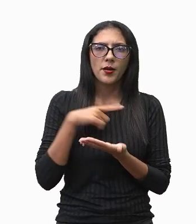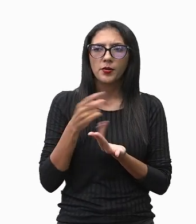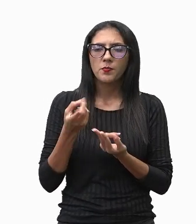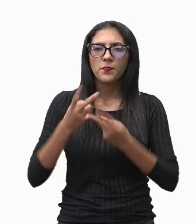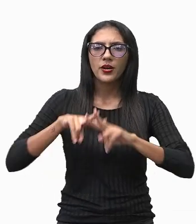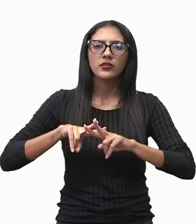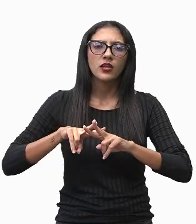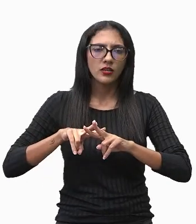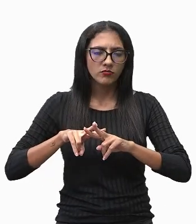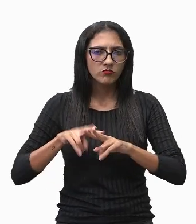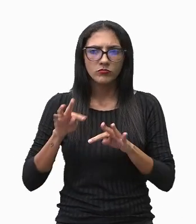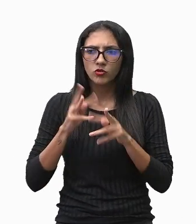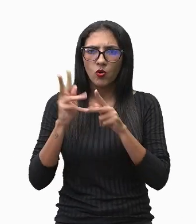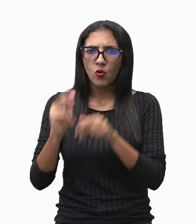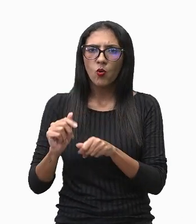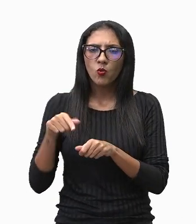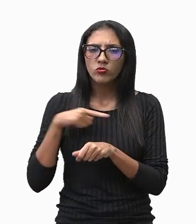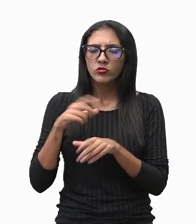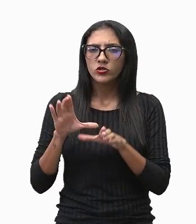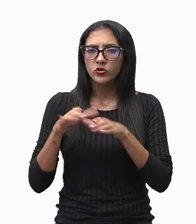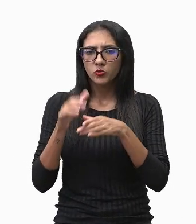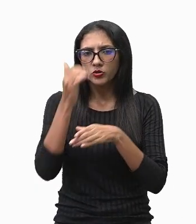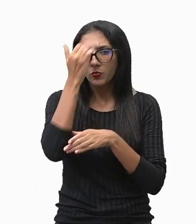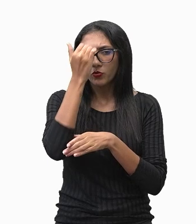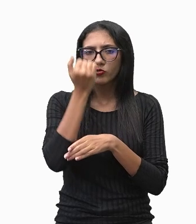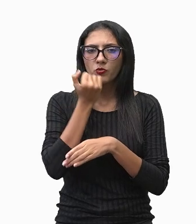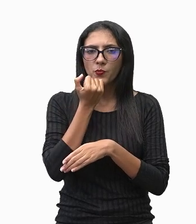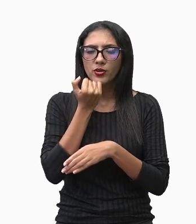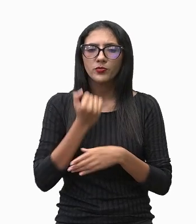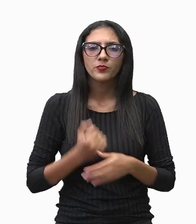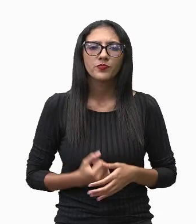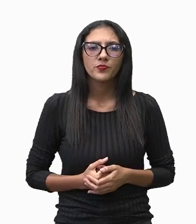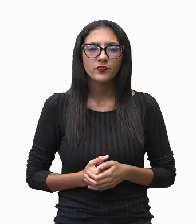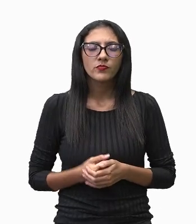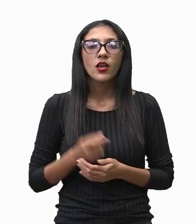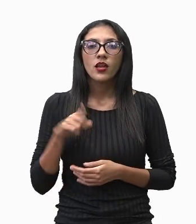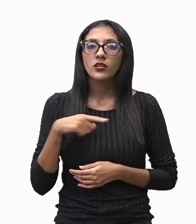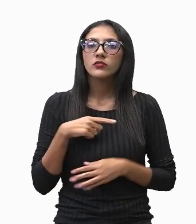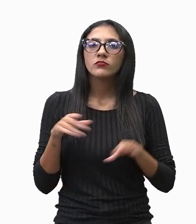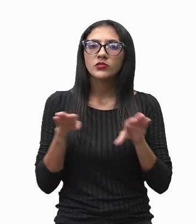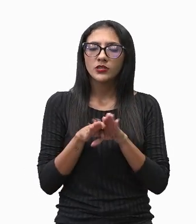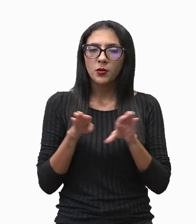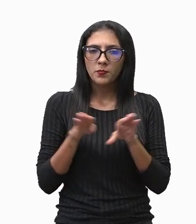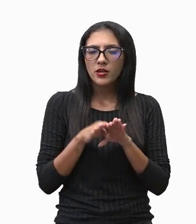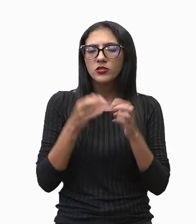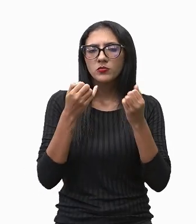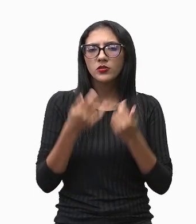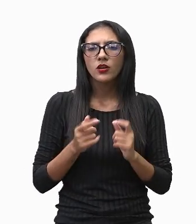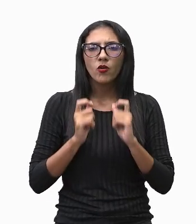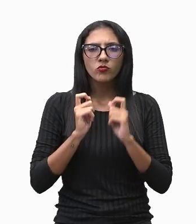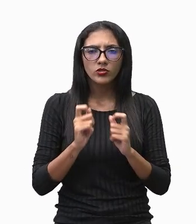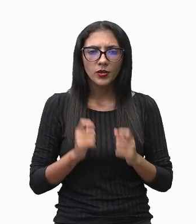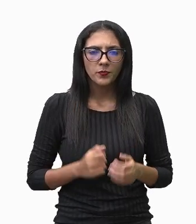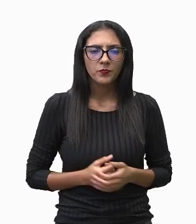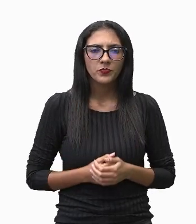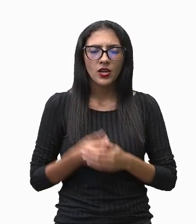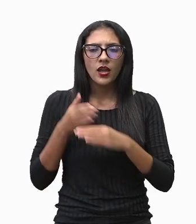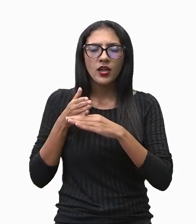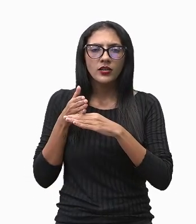os integrantes do grupo Al-Qaeda, ele justificava que também ele estava invadindo ali o